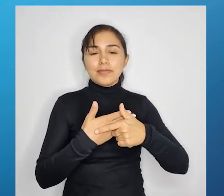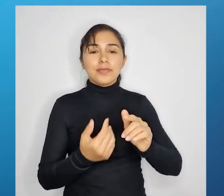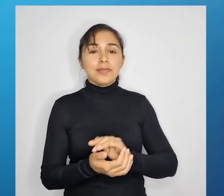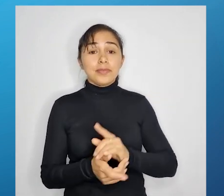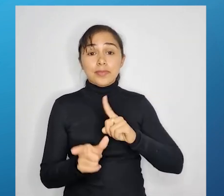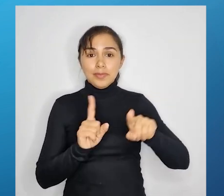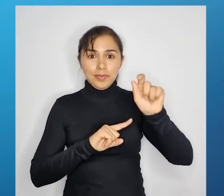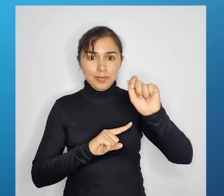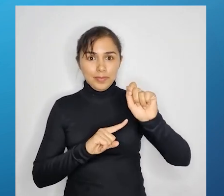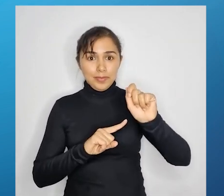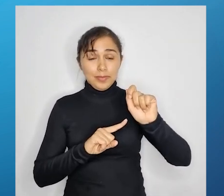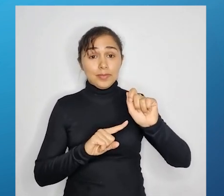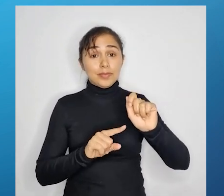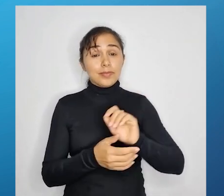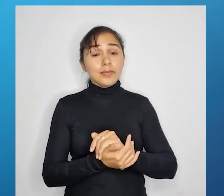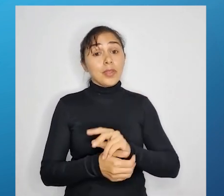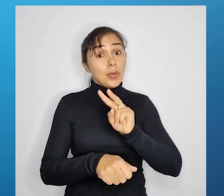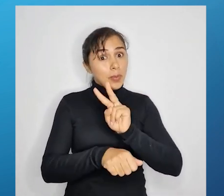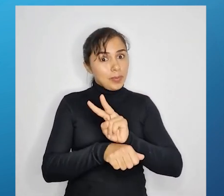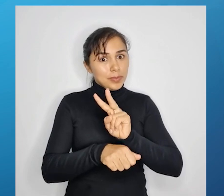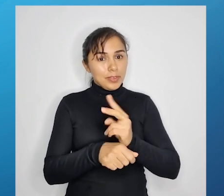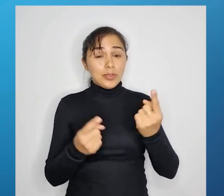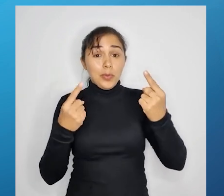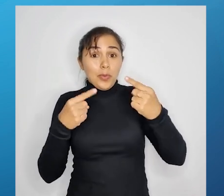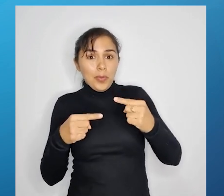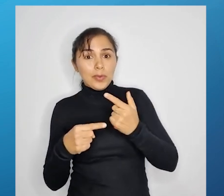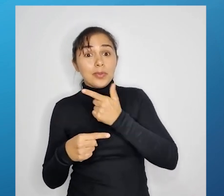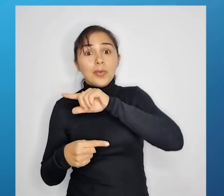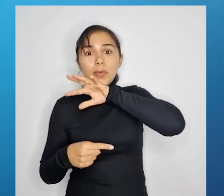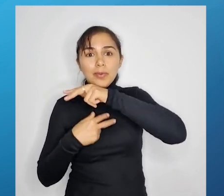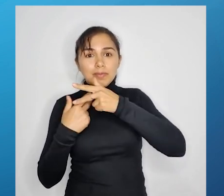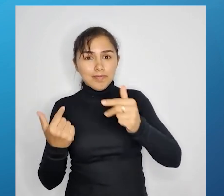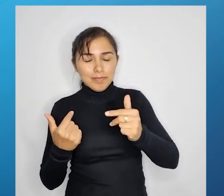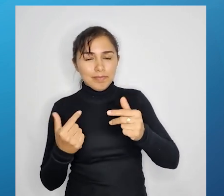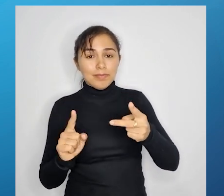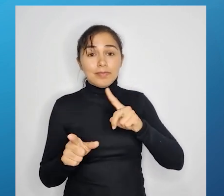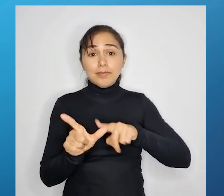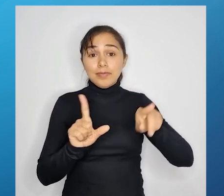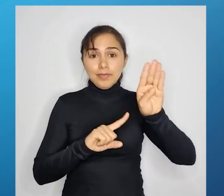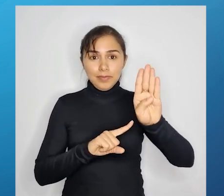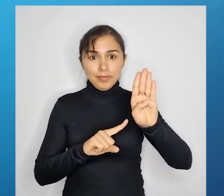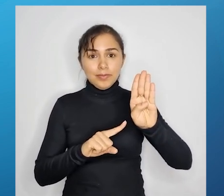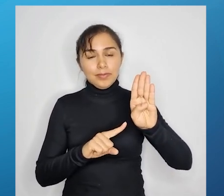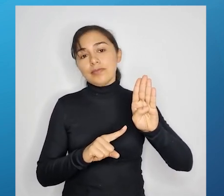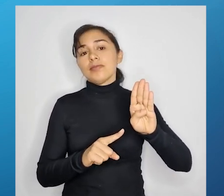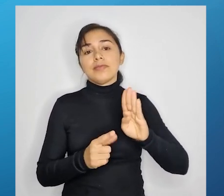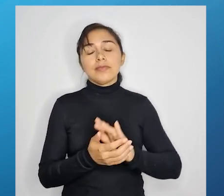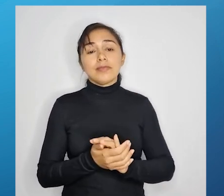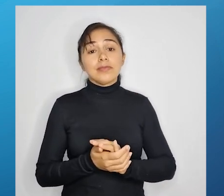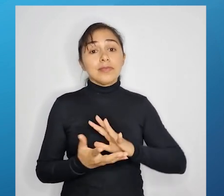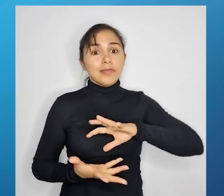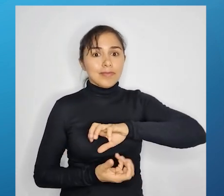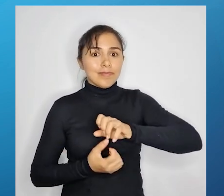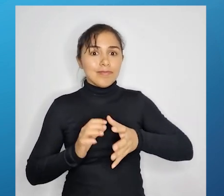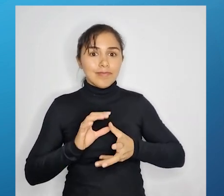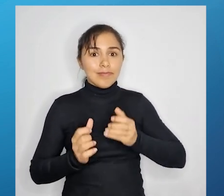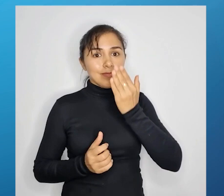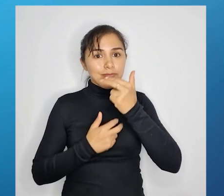A, defendê-los do ataque de outros animais. Letra B, digerir quimicamente os